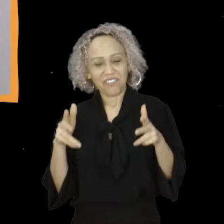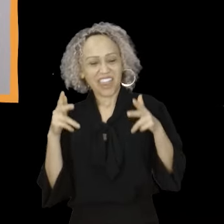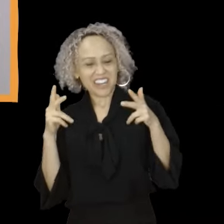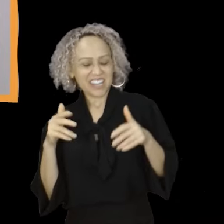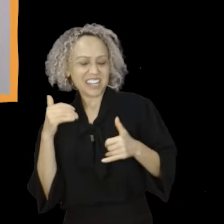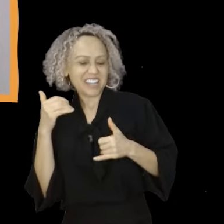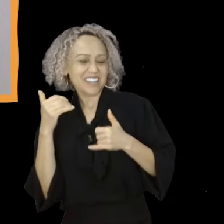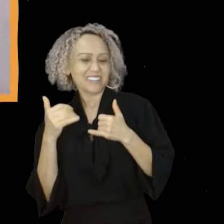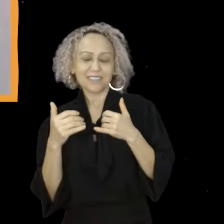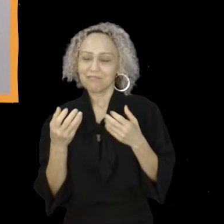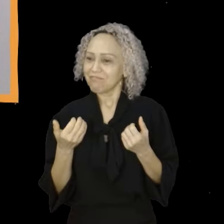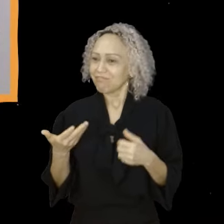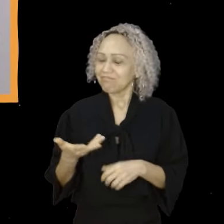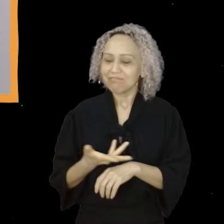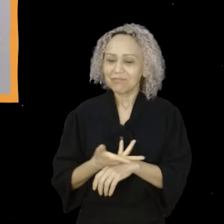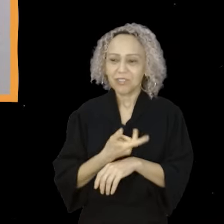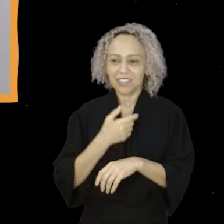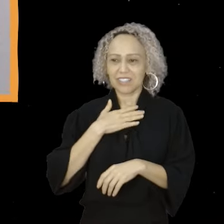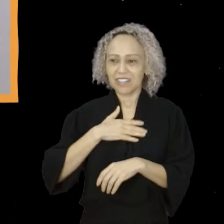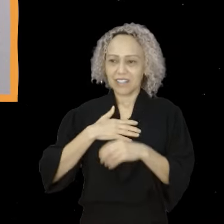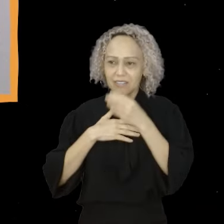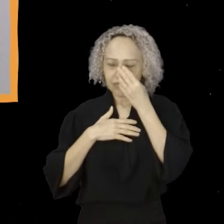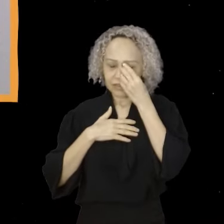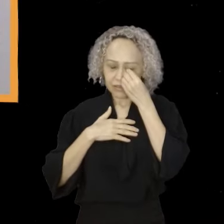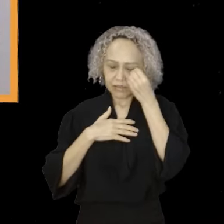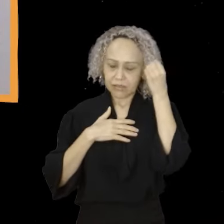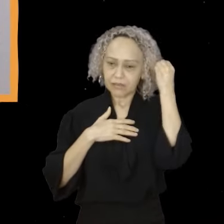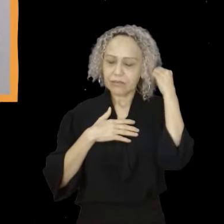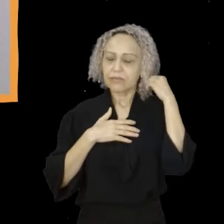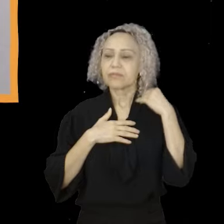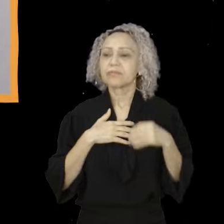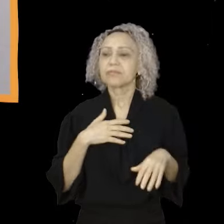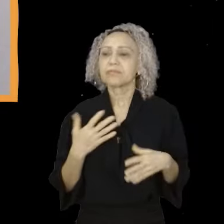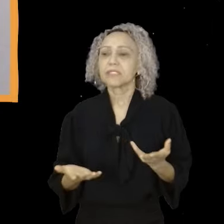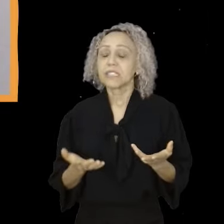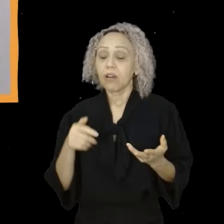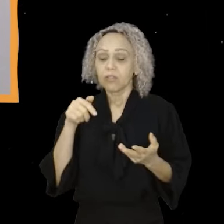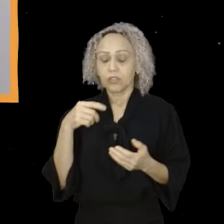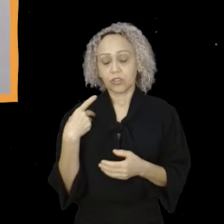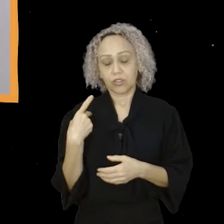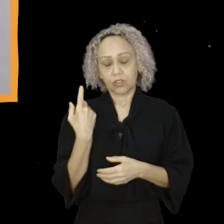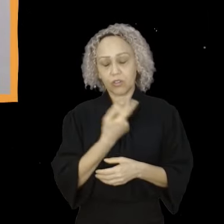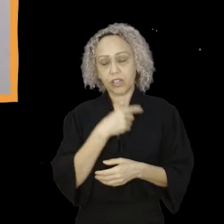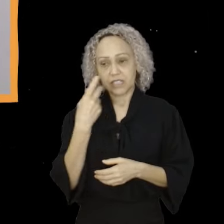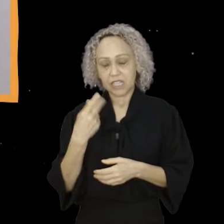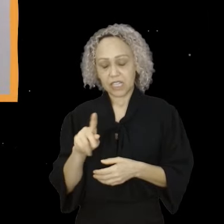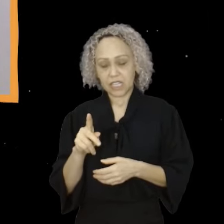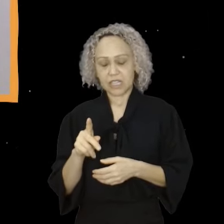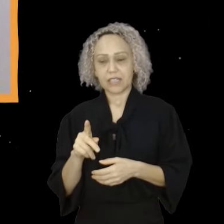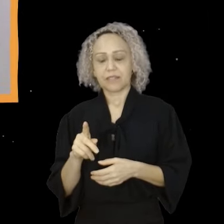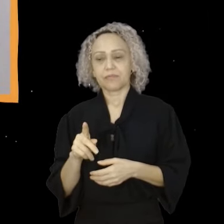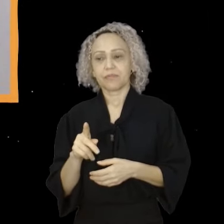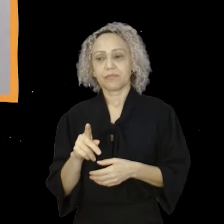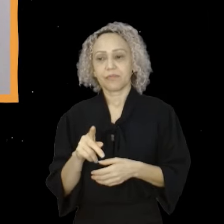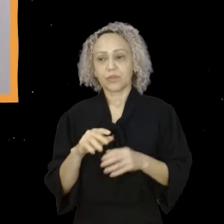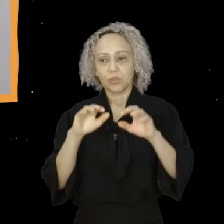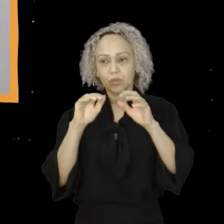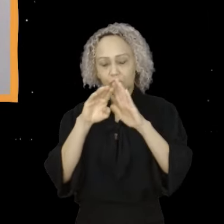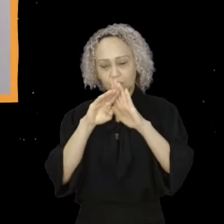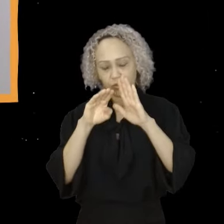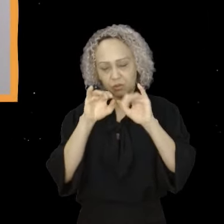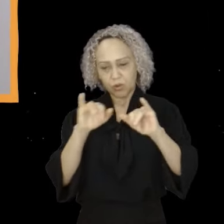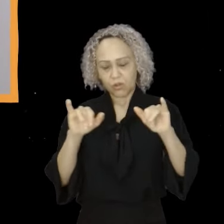nossa audiência e da nossa equipe aqui do Crianças Petistas com o PT Nacional, queria te agradecer muito por ter vindo conversar